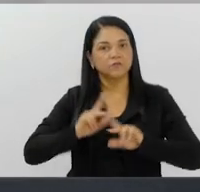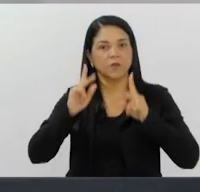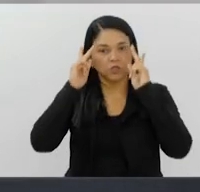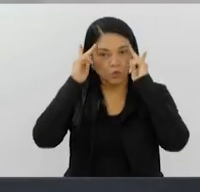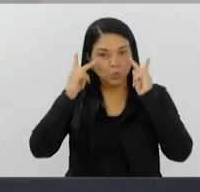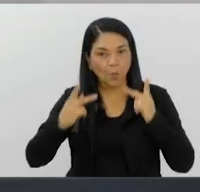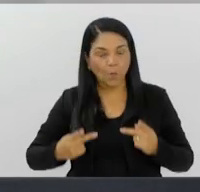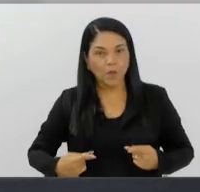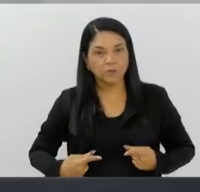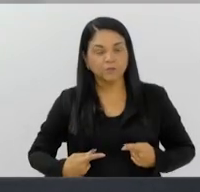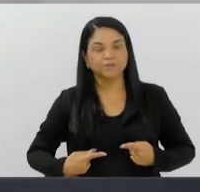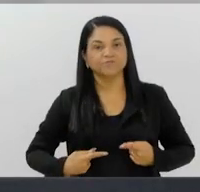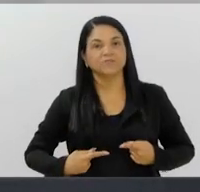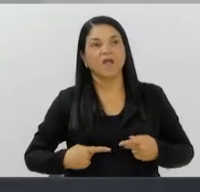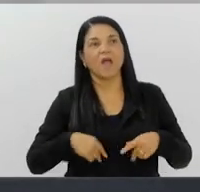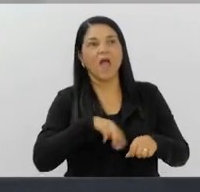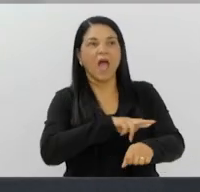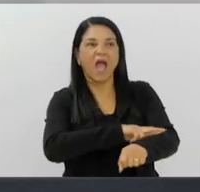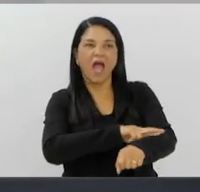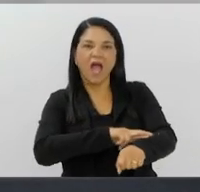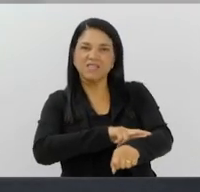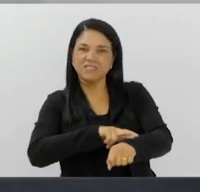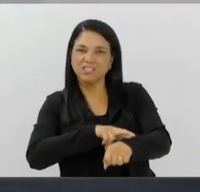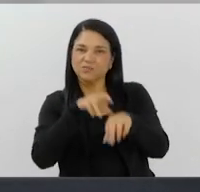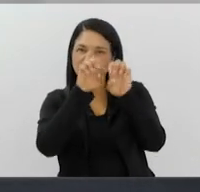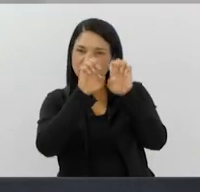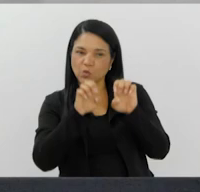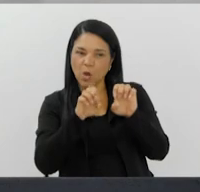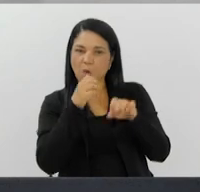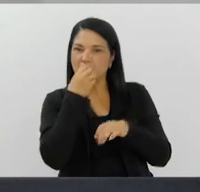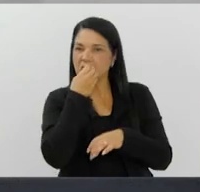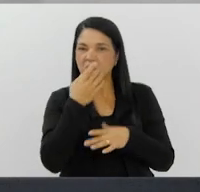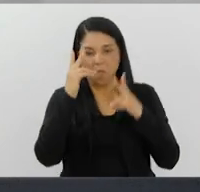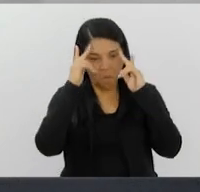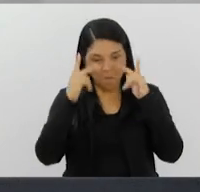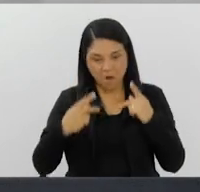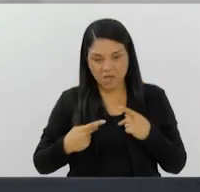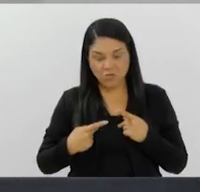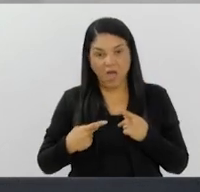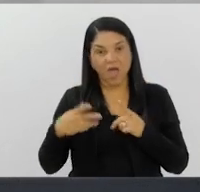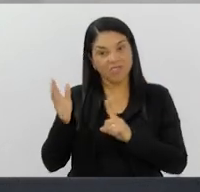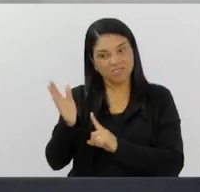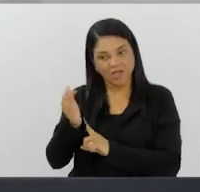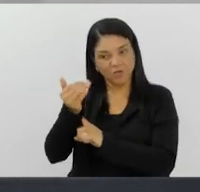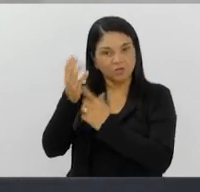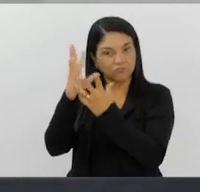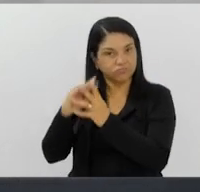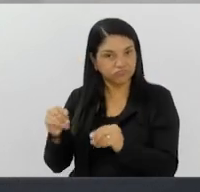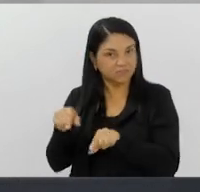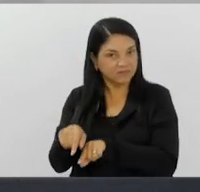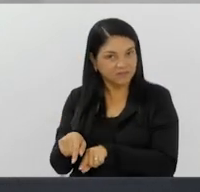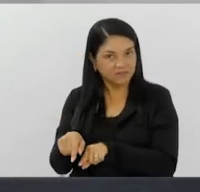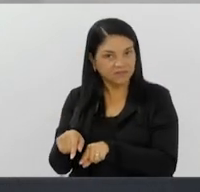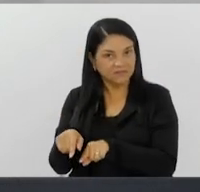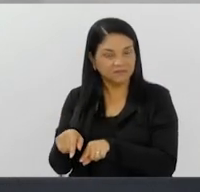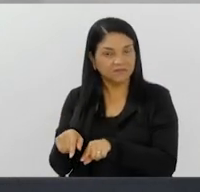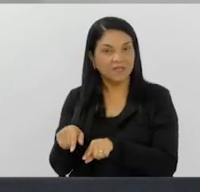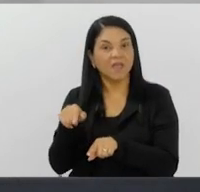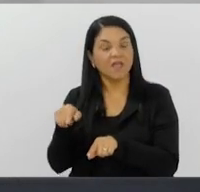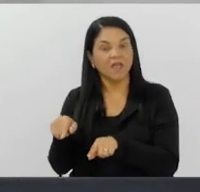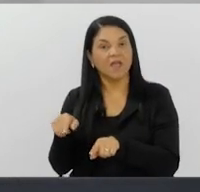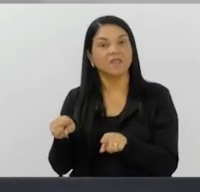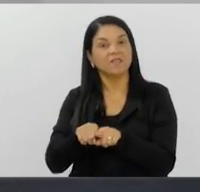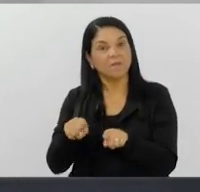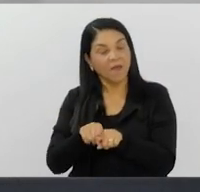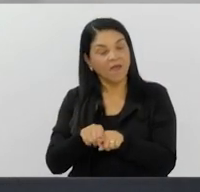racismo estrutural é humano quando vier a tecnologia acaba e na verdade não porque a tecnologia é operada produzida por quem